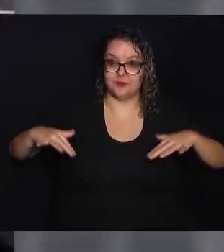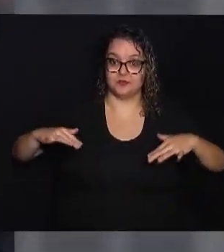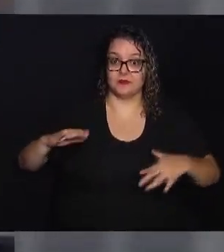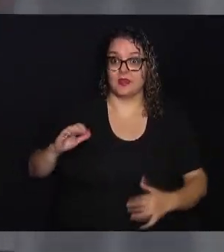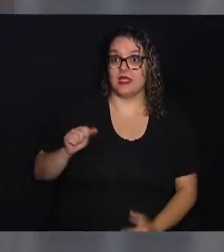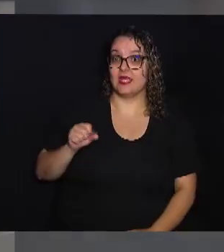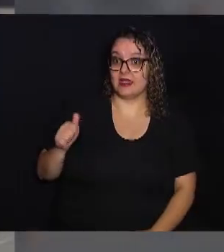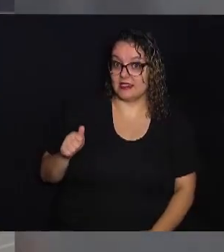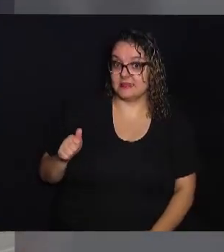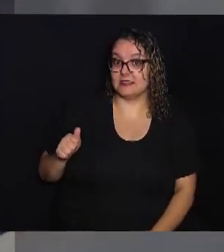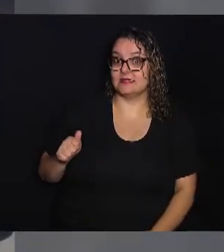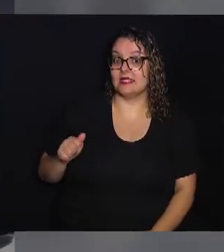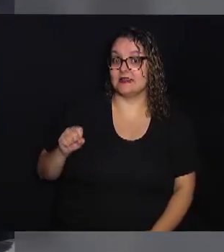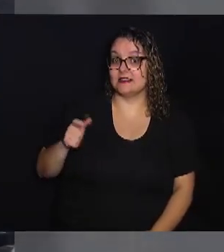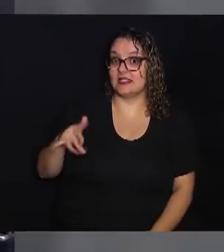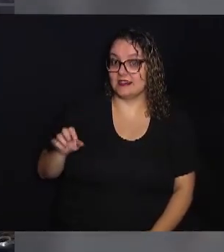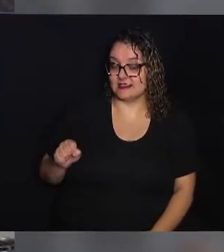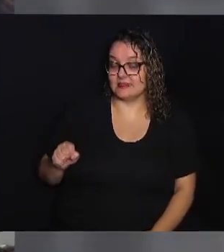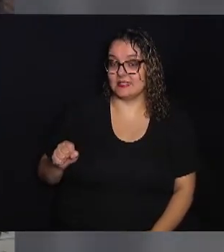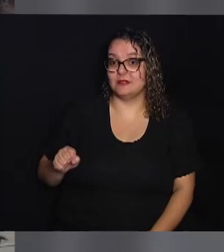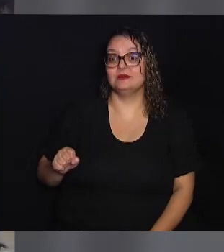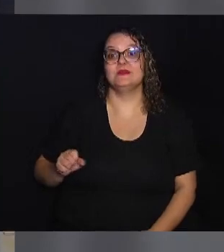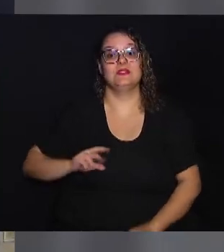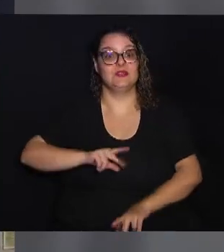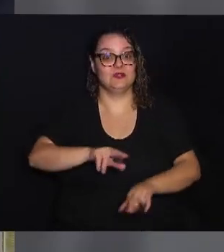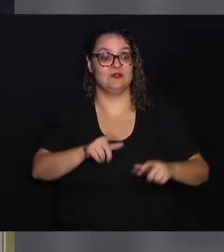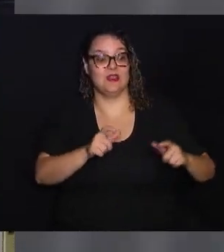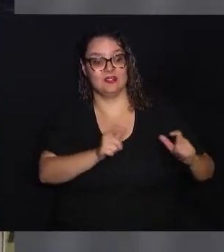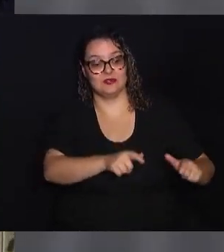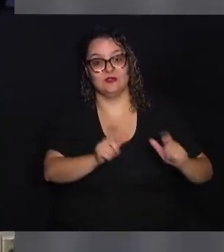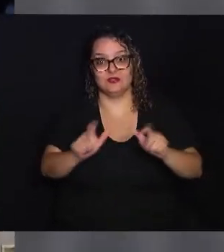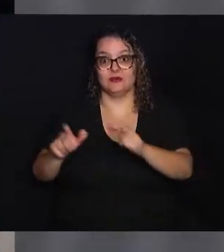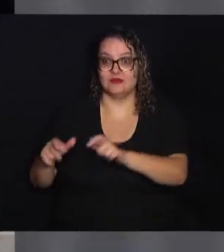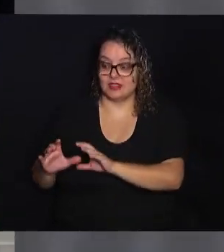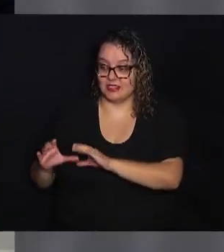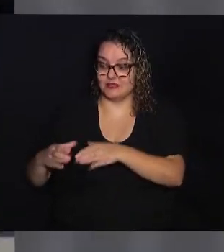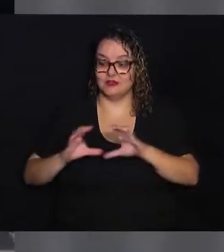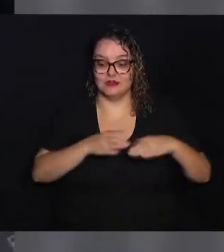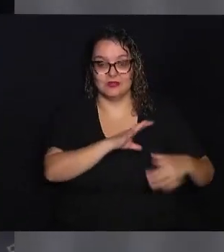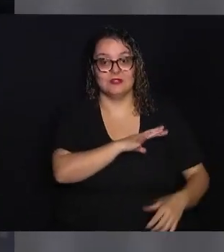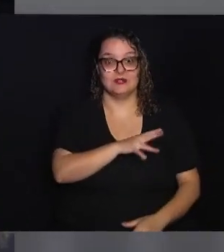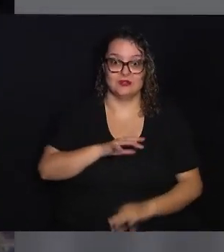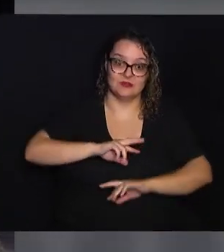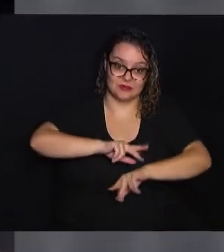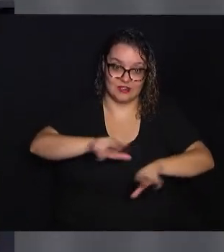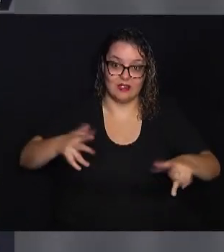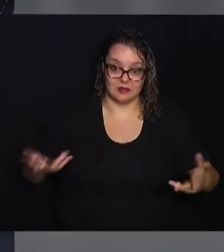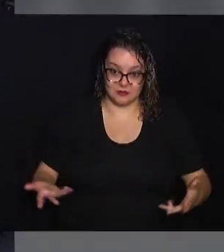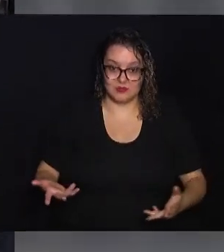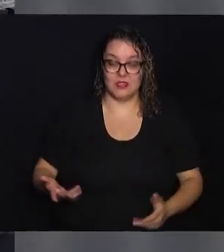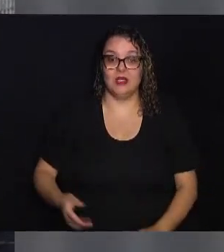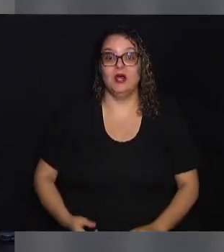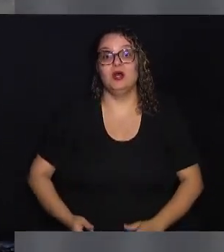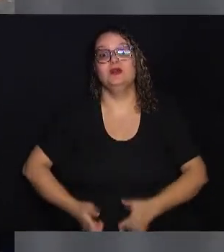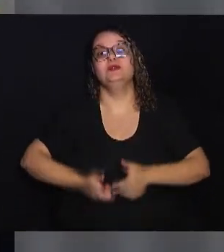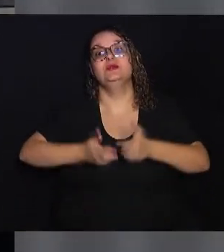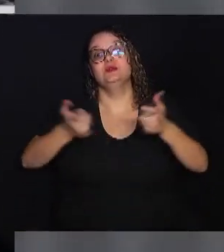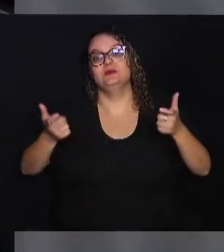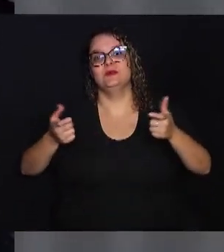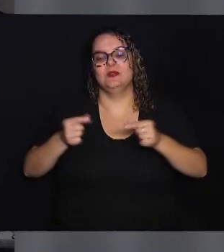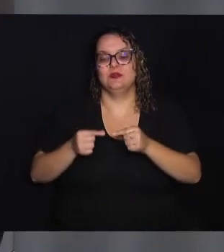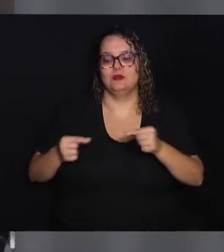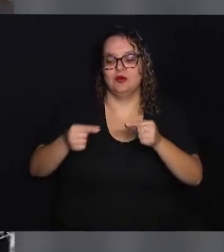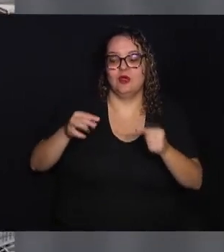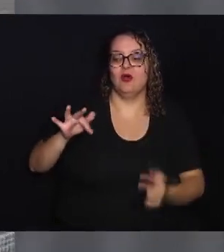30%. O estádio Ullevål, casa da seleção norueguesa de futebol e de outros times, agora abriga a maior